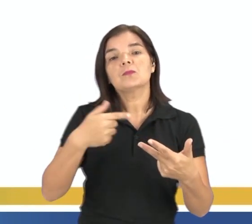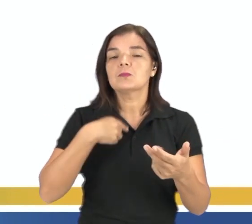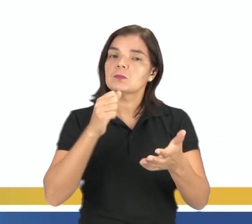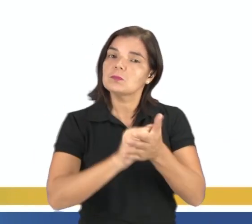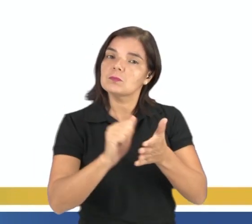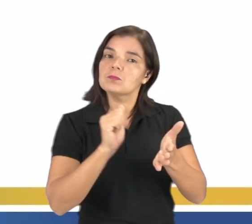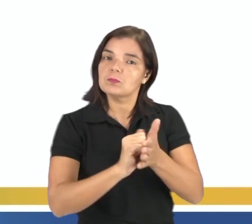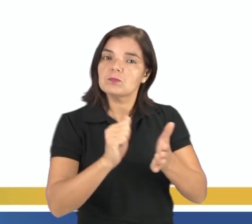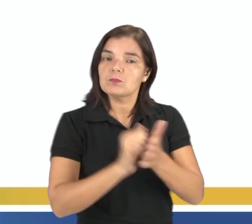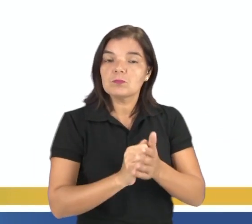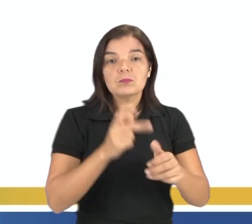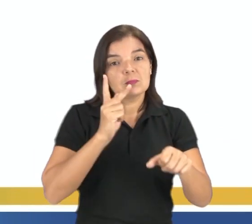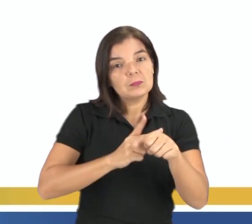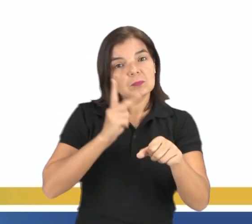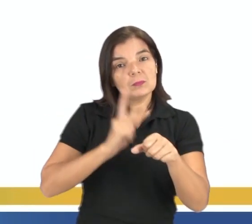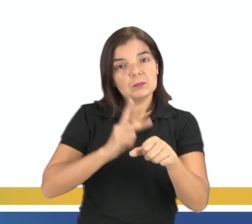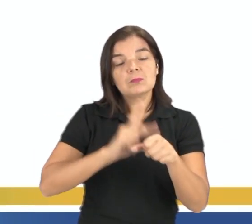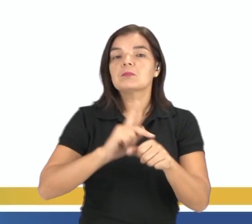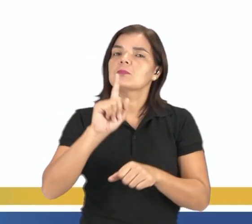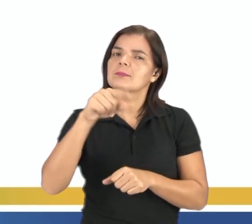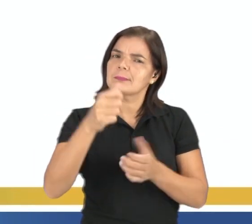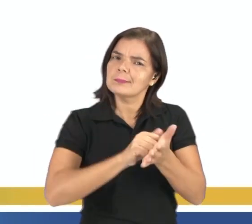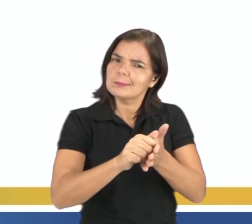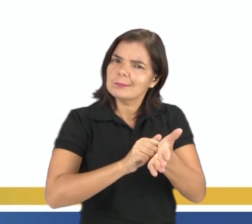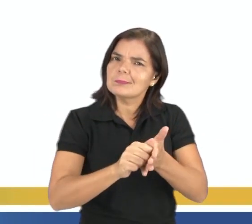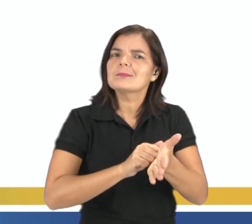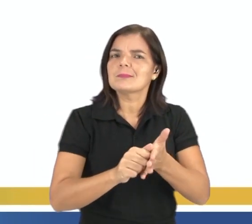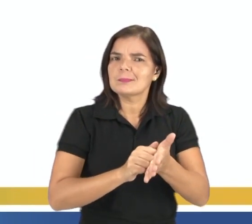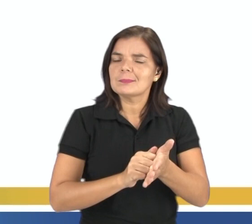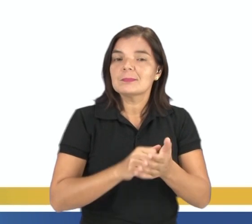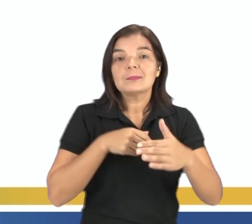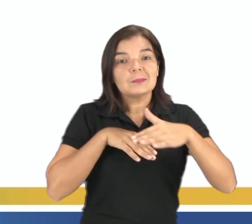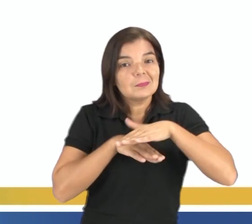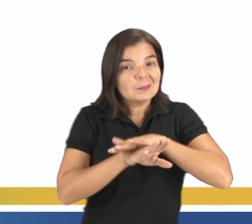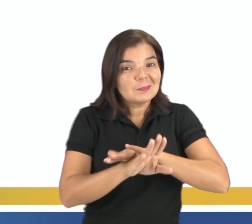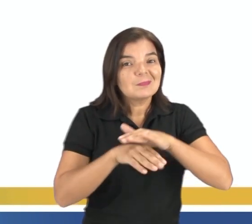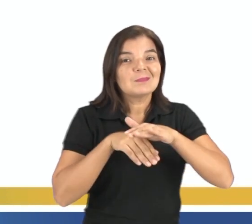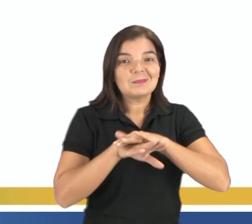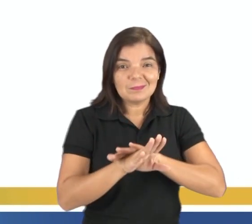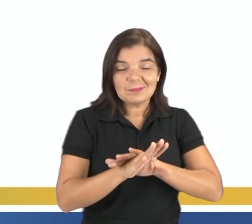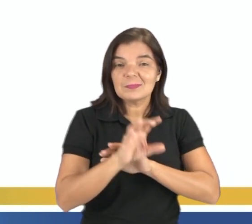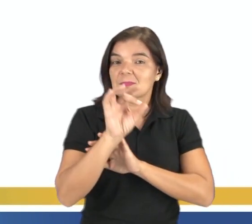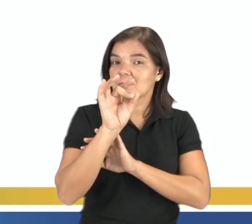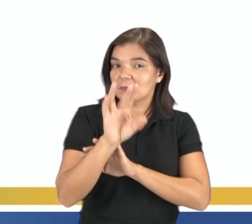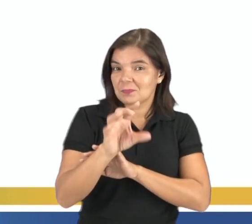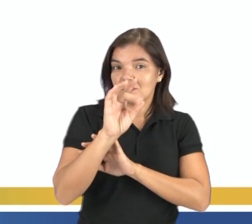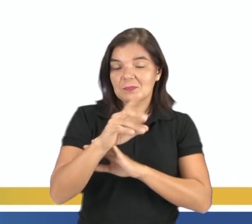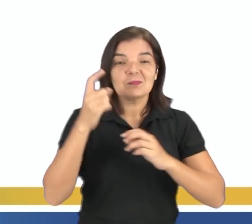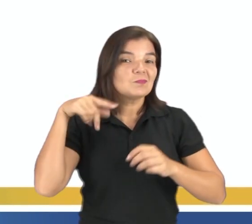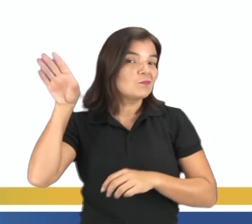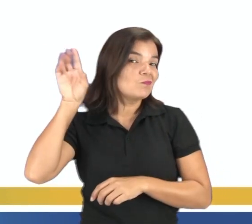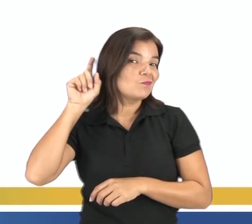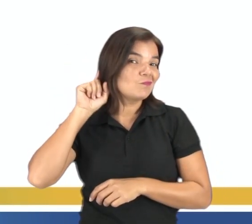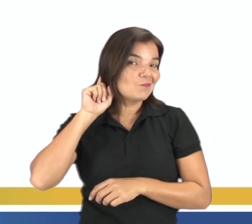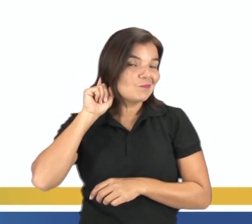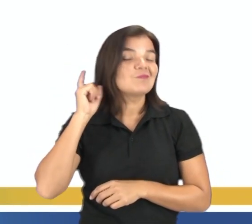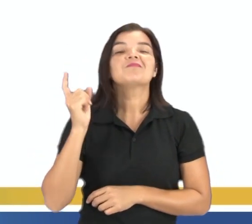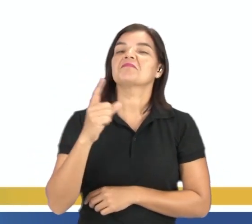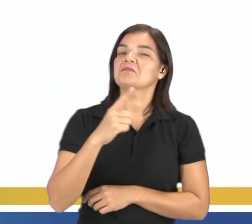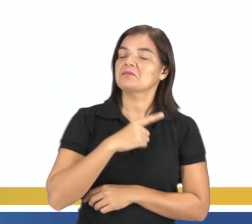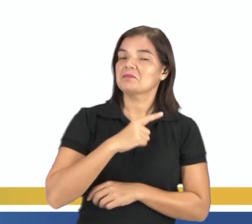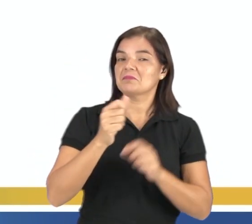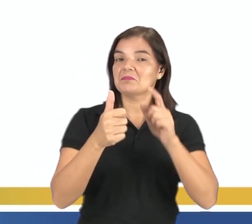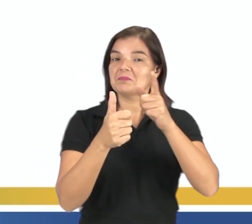que escrevíamos na pedra para depois apagar e guardar apenas entre as orelhas. Temos